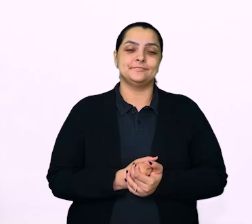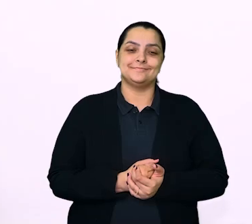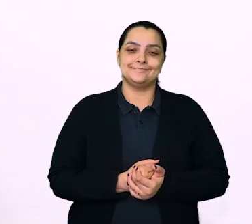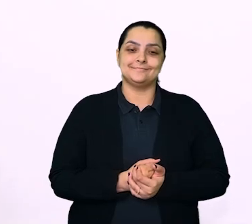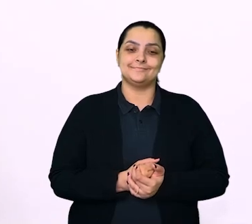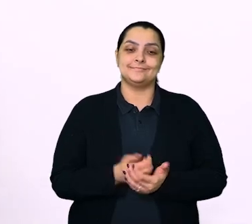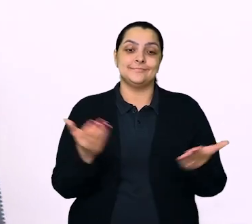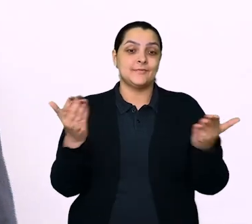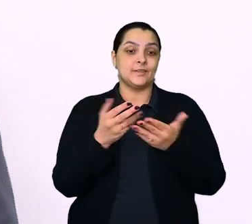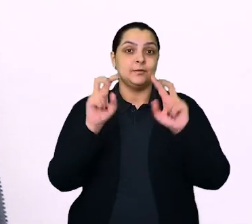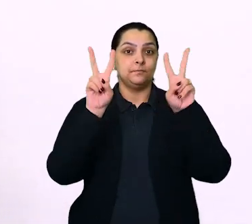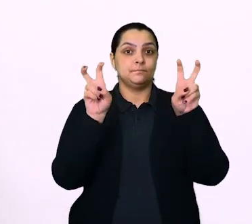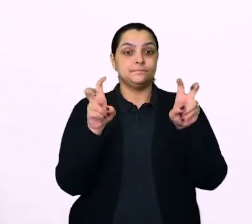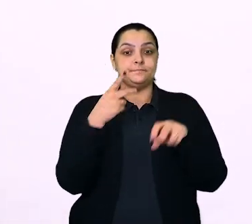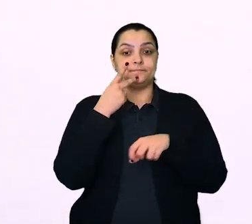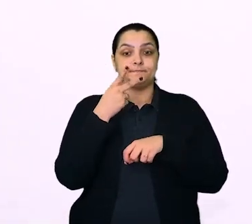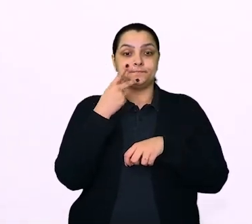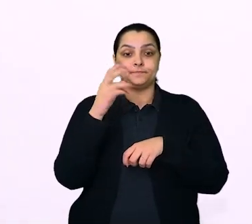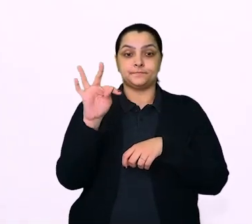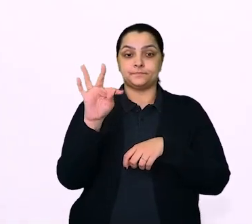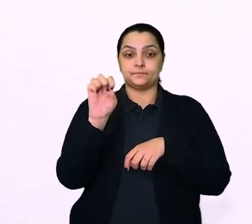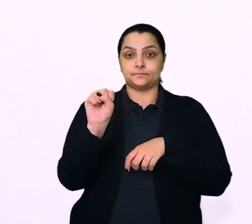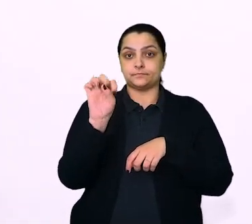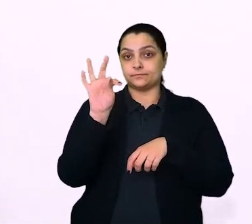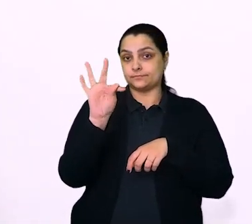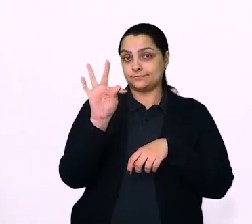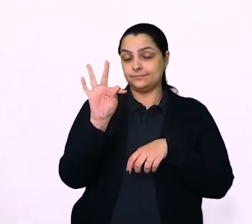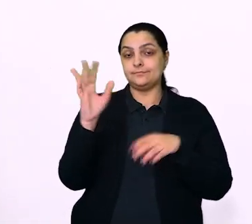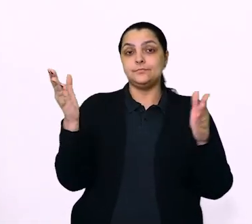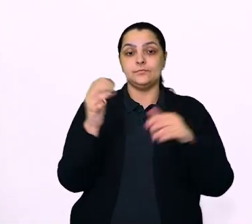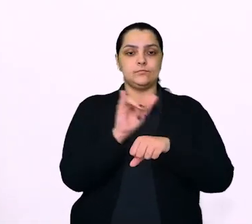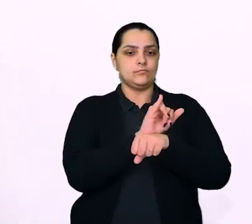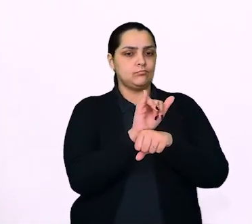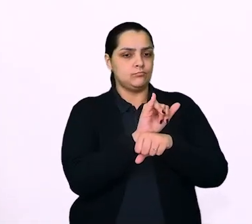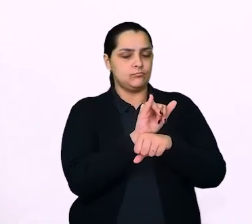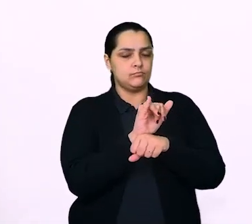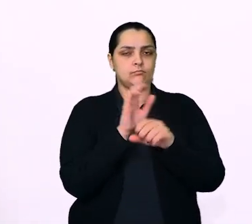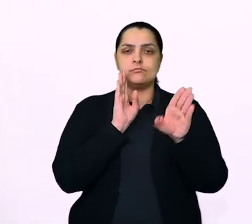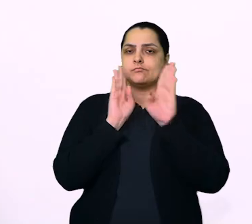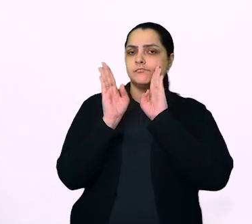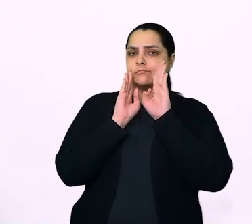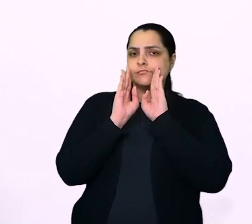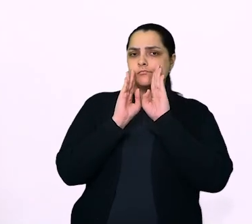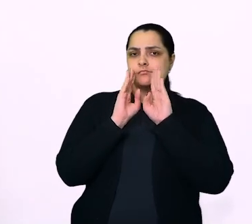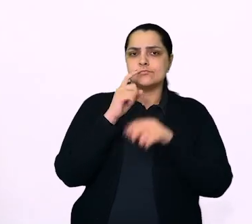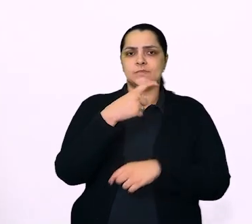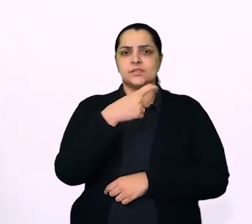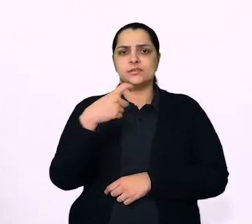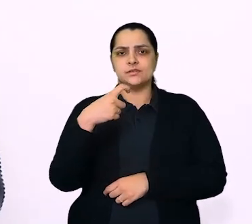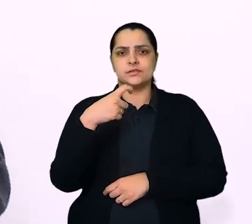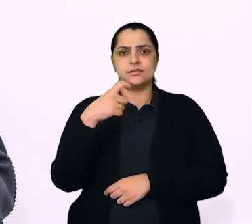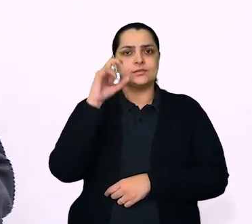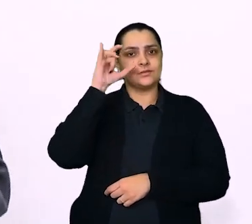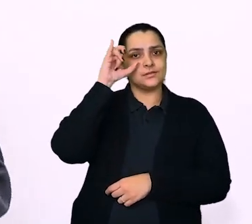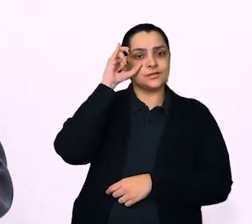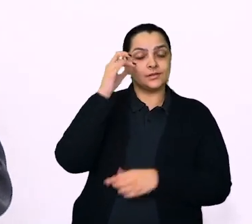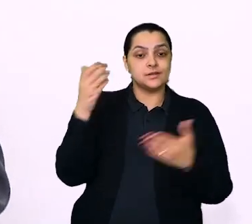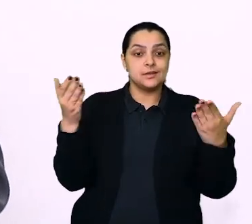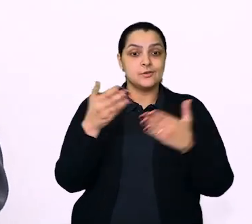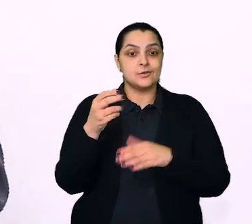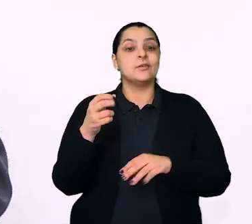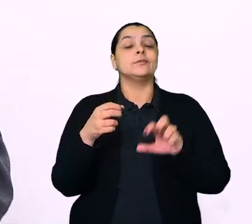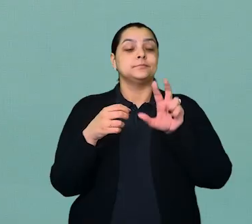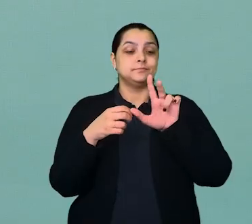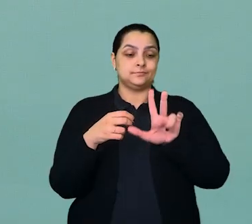E a gente muda de assunto agora para falar que o Tribunal Superior do Trabalho está no YouTube, Facebook, X, Instagram e, mais recentemente,